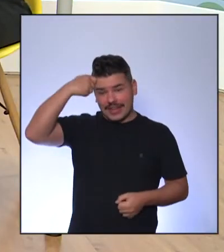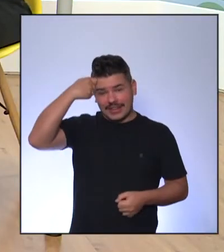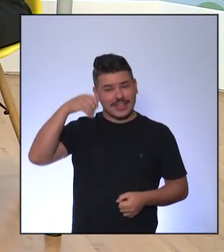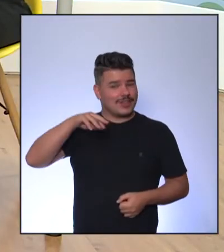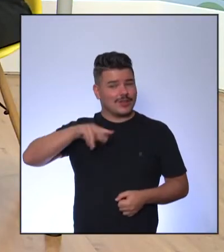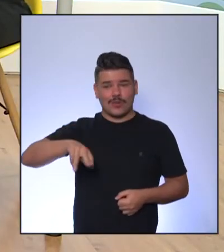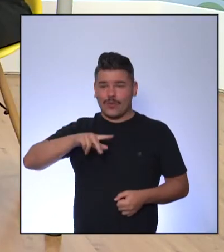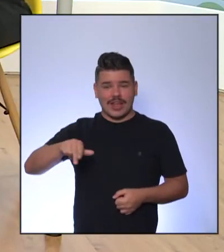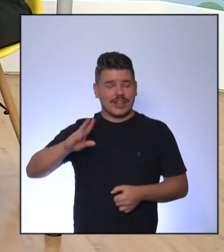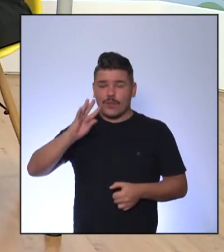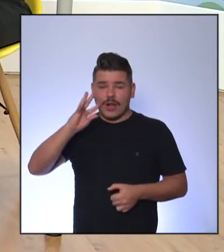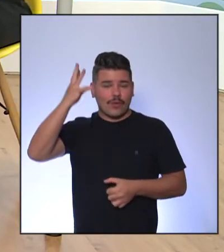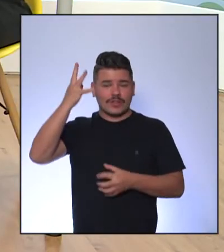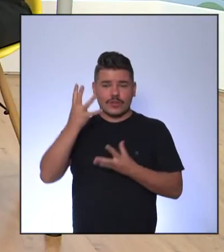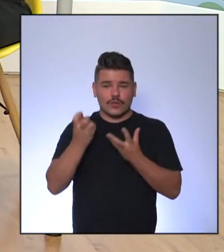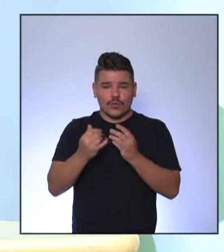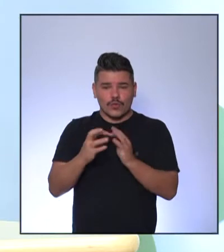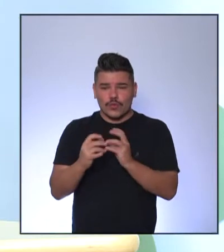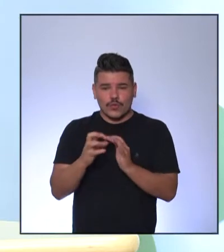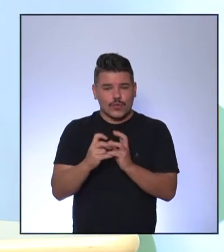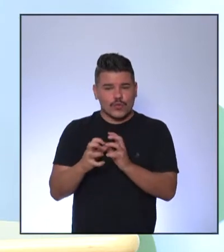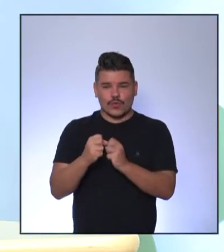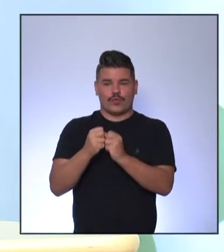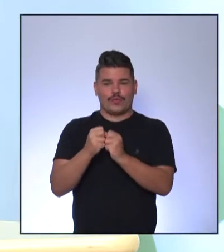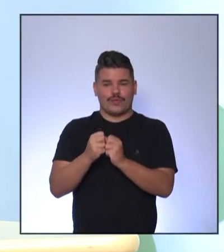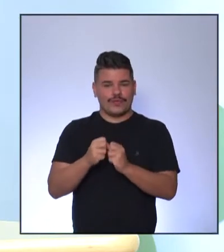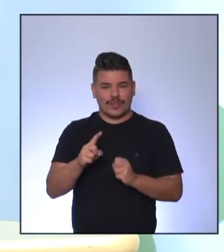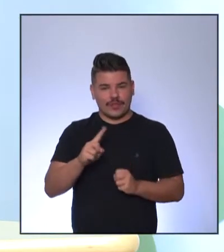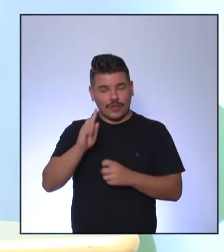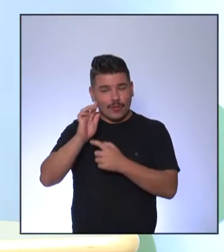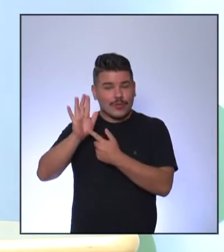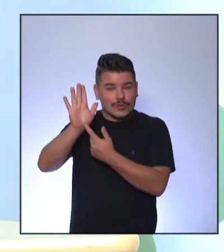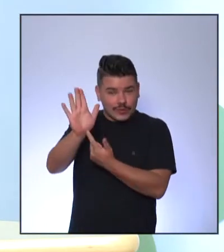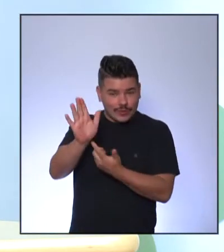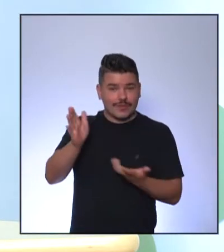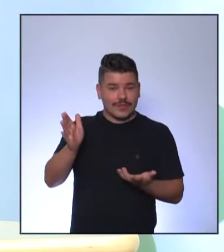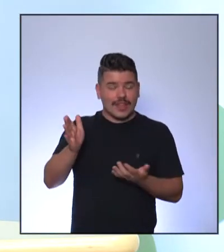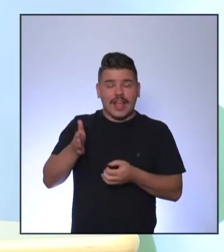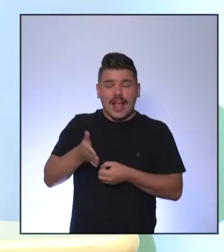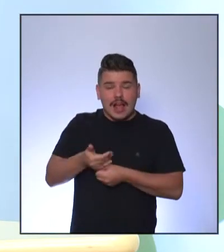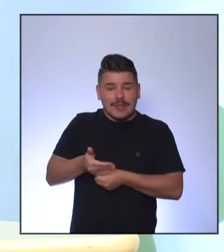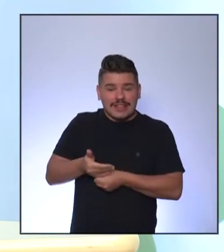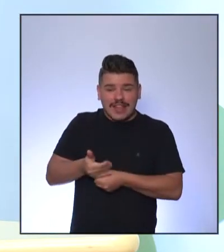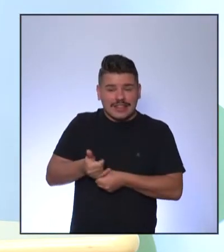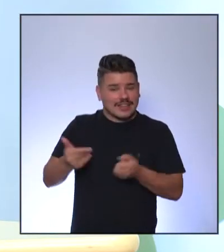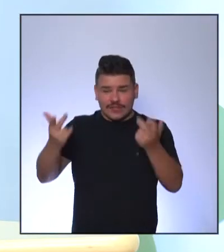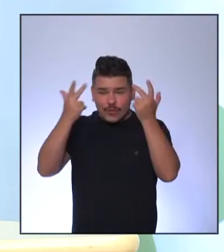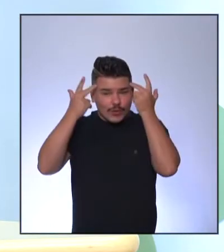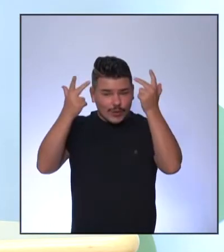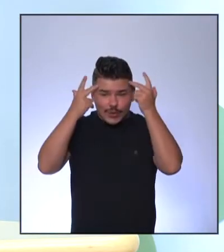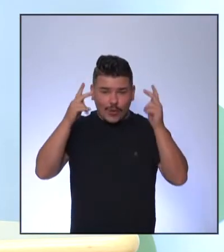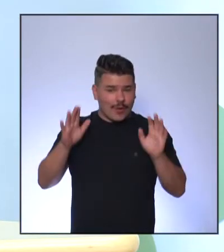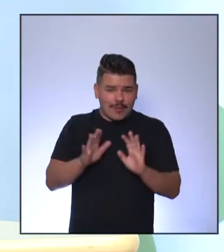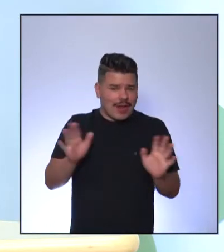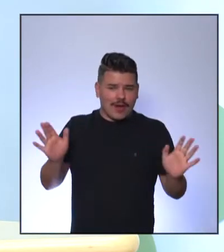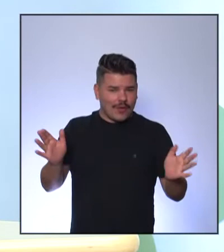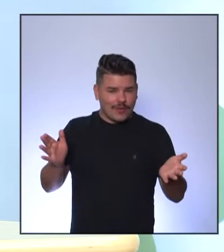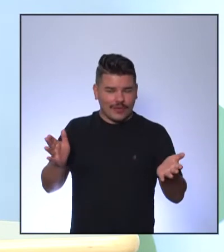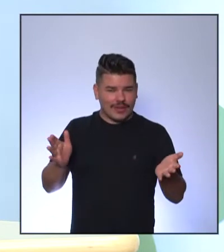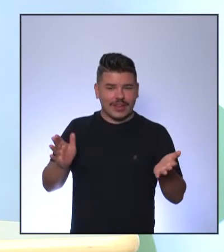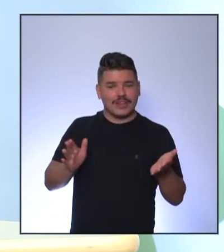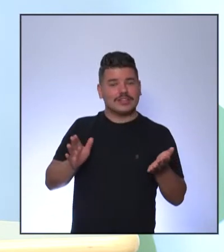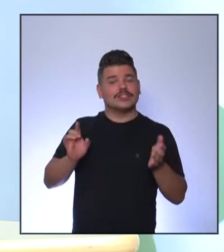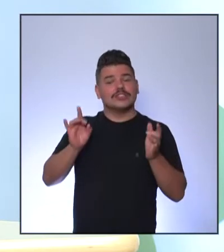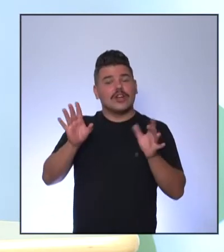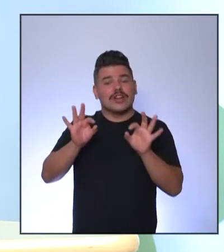não foi consumida. Então, acabei não mostrando, né? Do jeito que ela entrou, a nossa batata saiu. Ela fez o quê? Ela fez